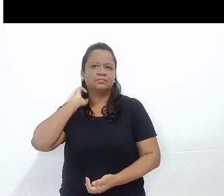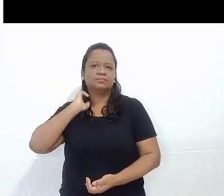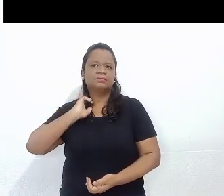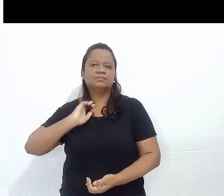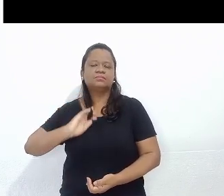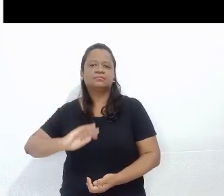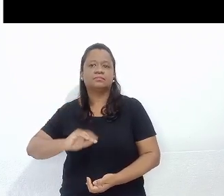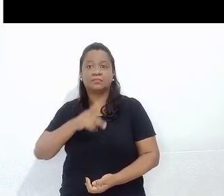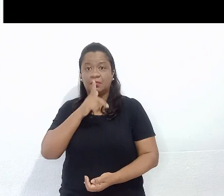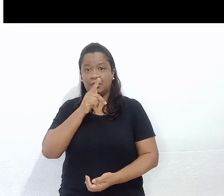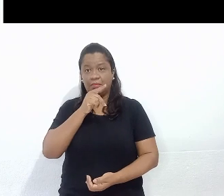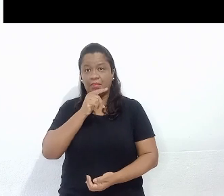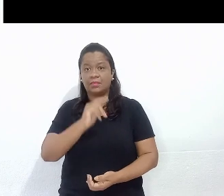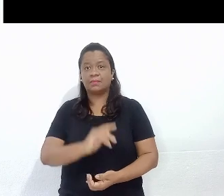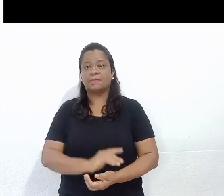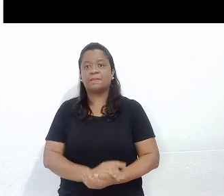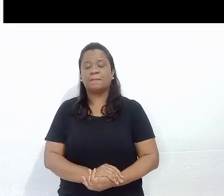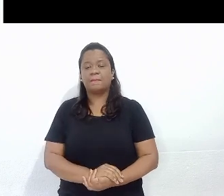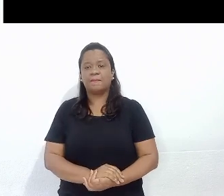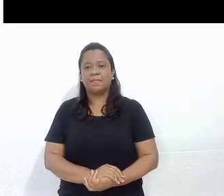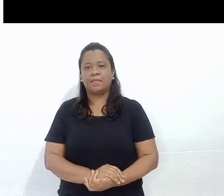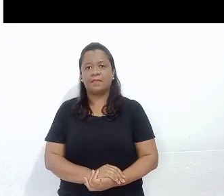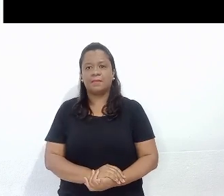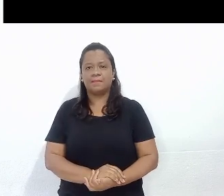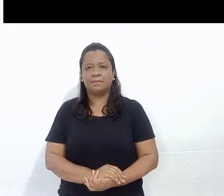uma meia.